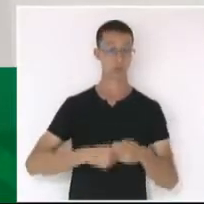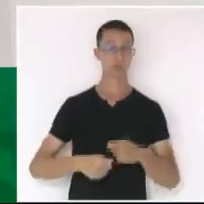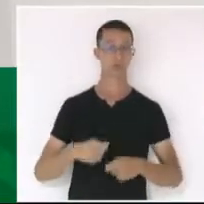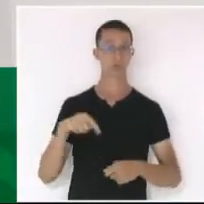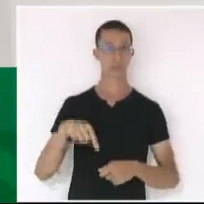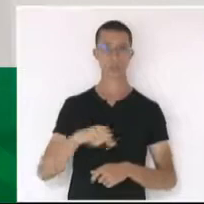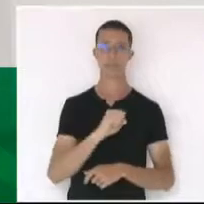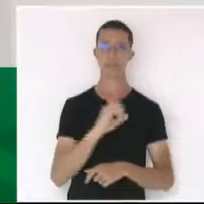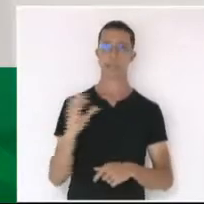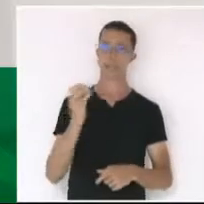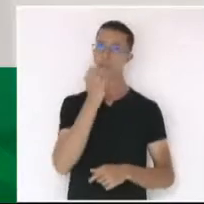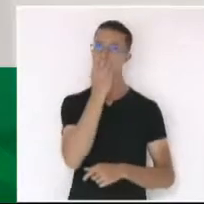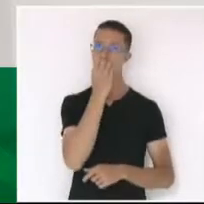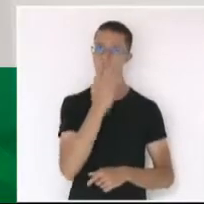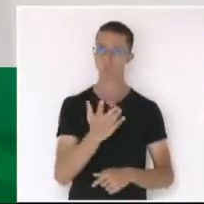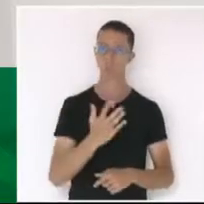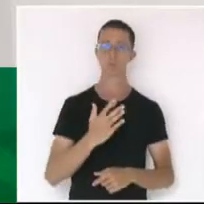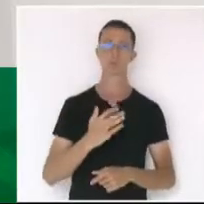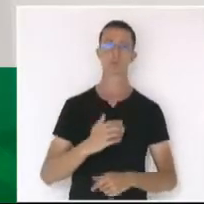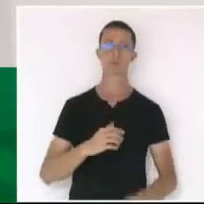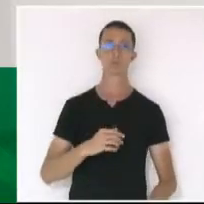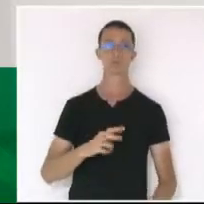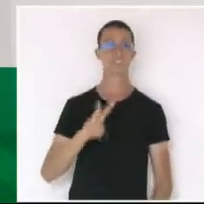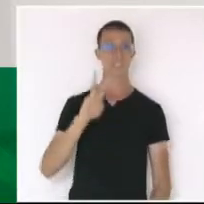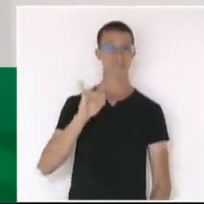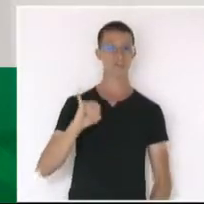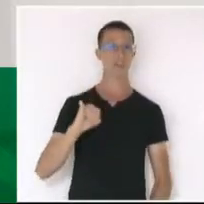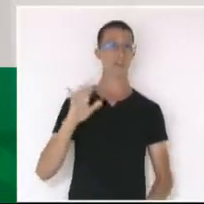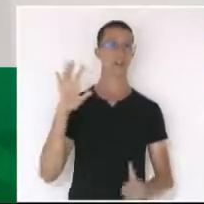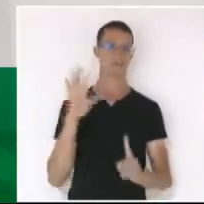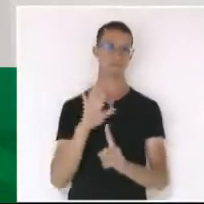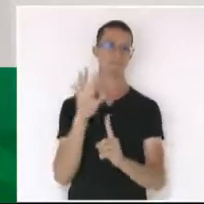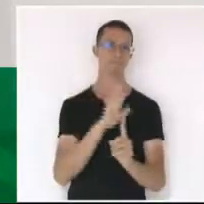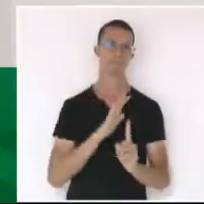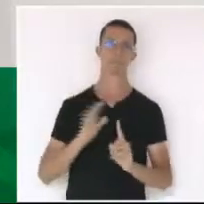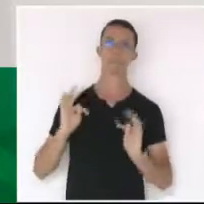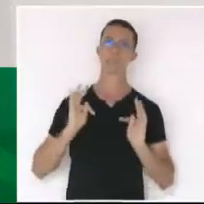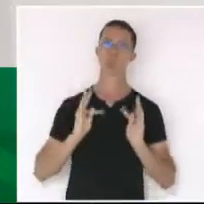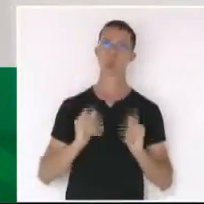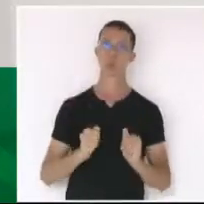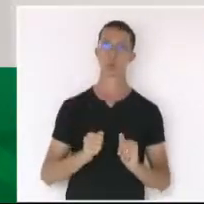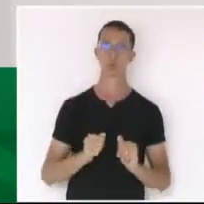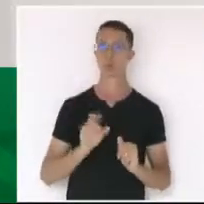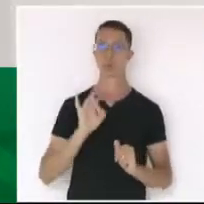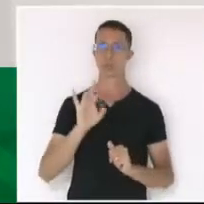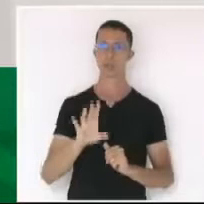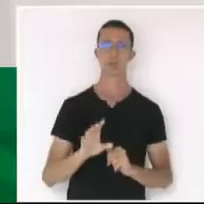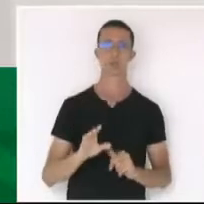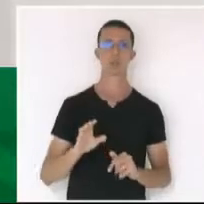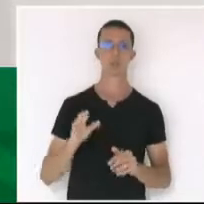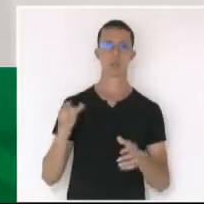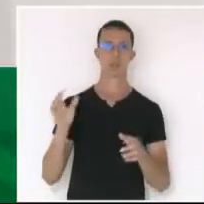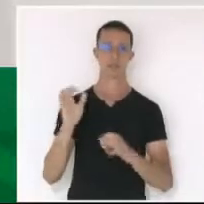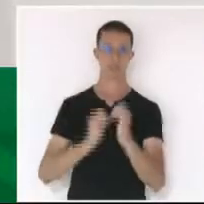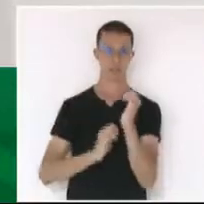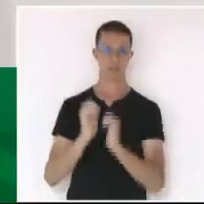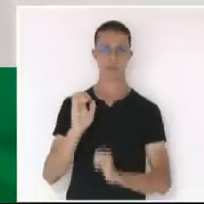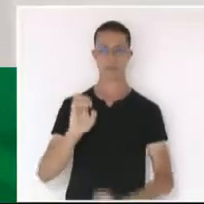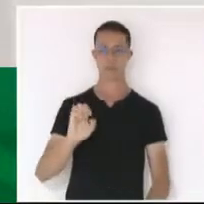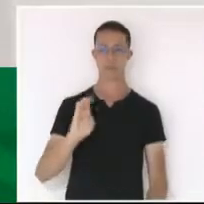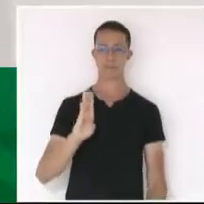e para o país e que vai afetar a todos não afeta apenas a BRF que eu tenho certeza